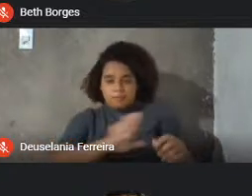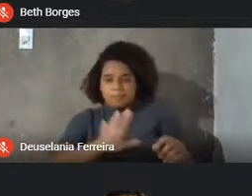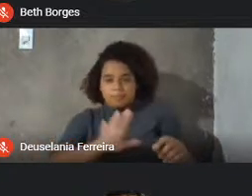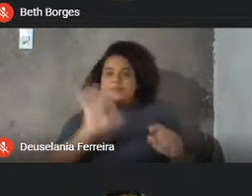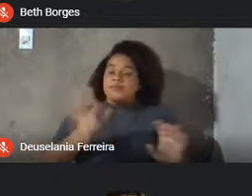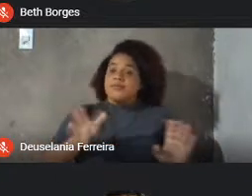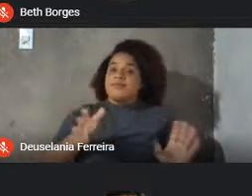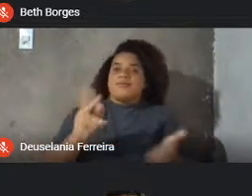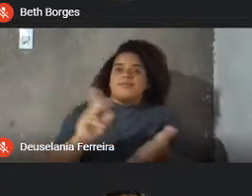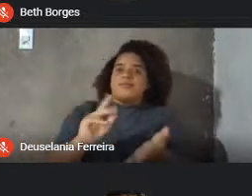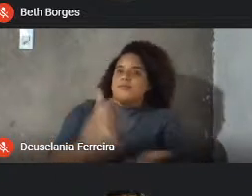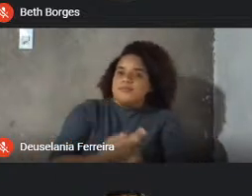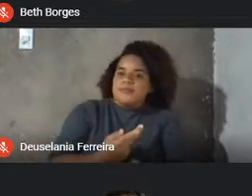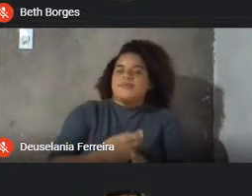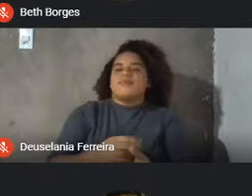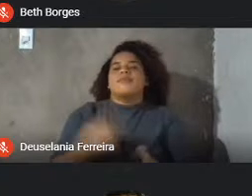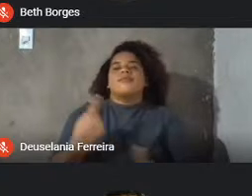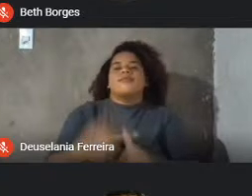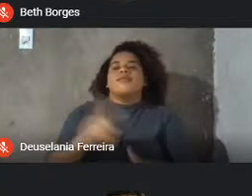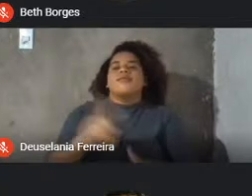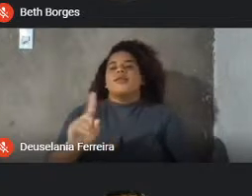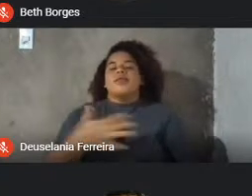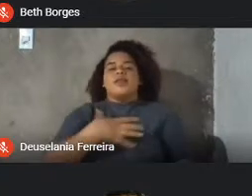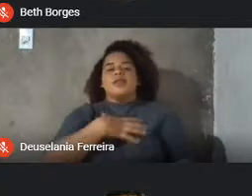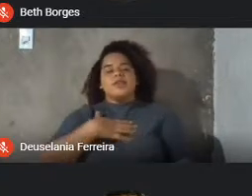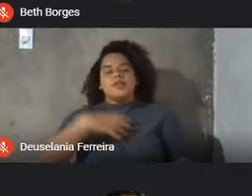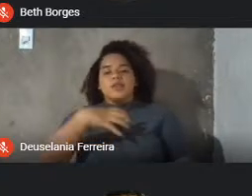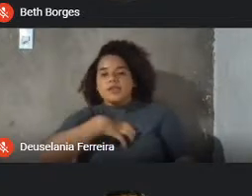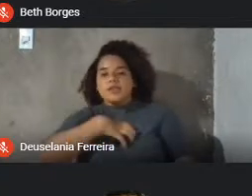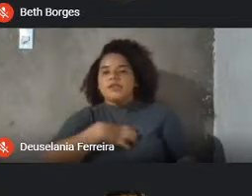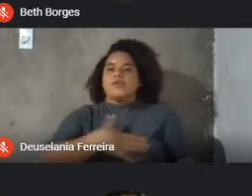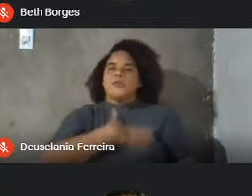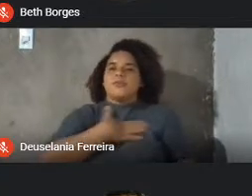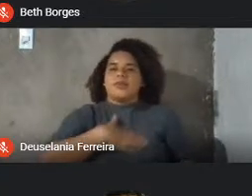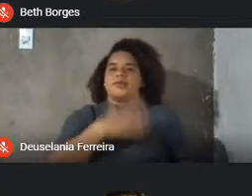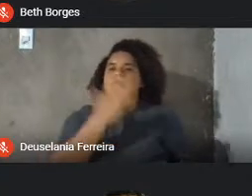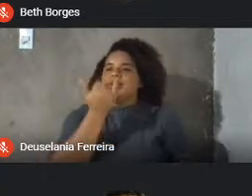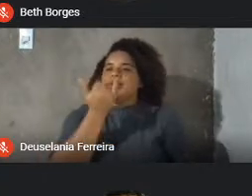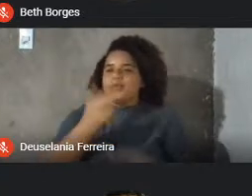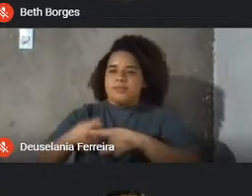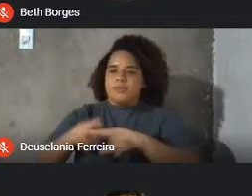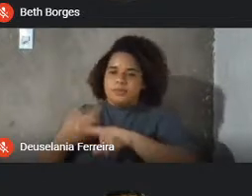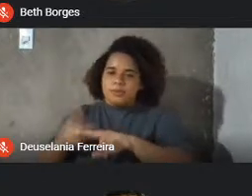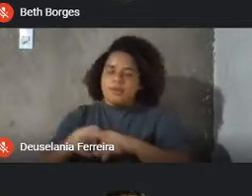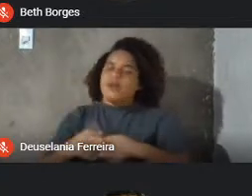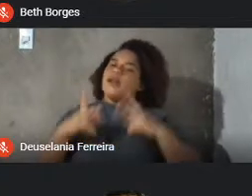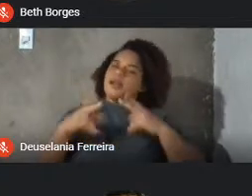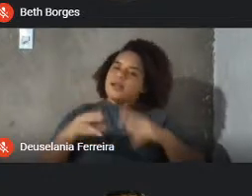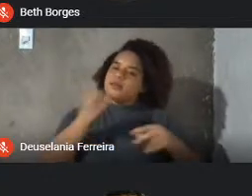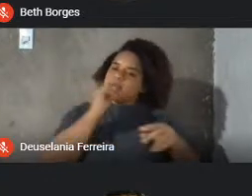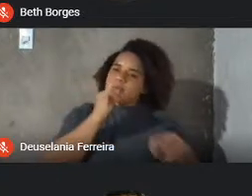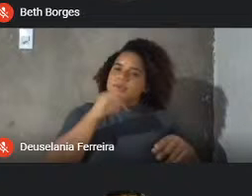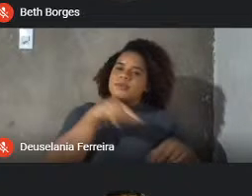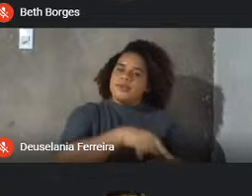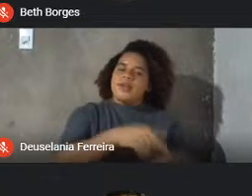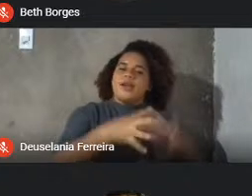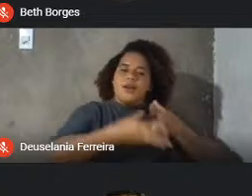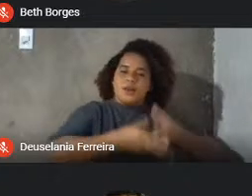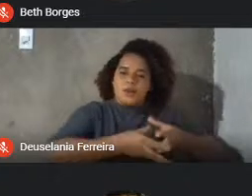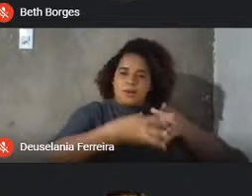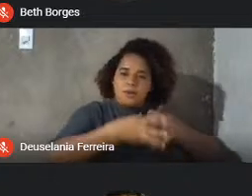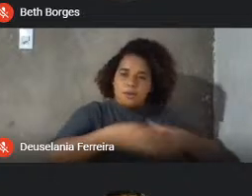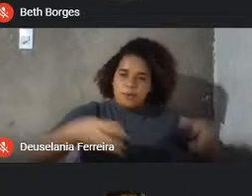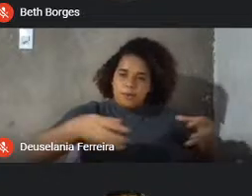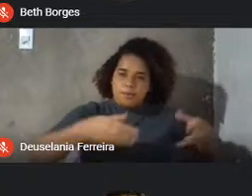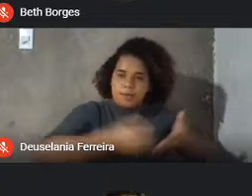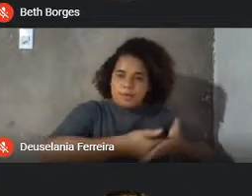mais prazer ao comer o chocolate, porque você vai sentir o gosto do mamão. Do mesmo jeito com o mamão. Ah, eu não sinto